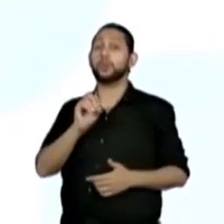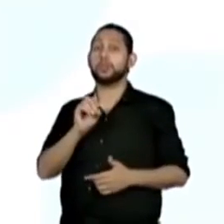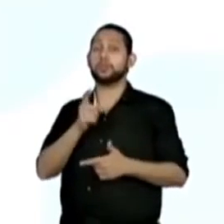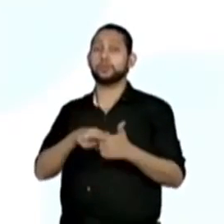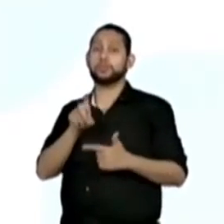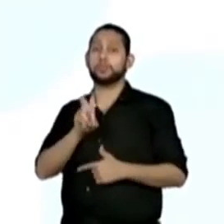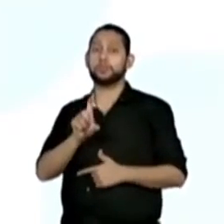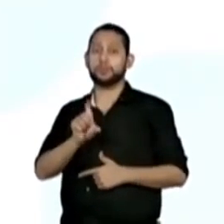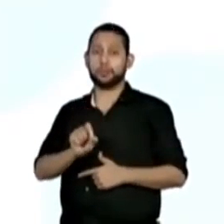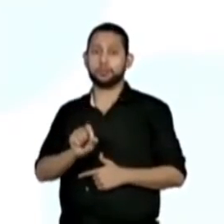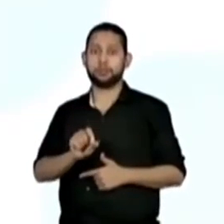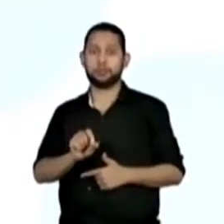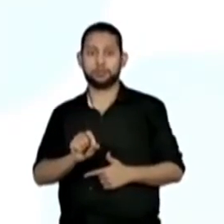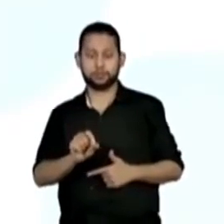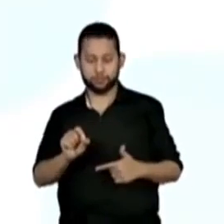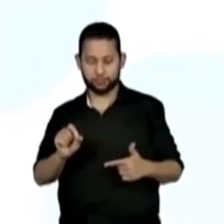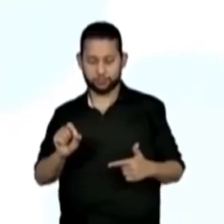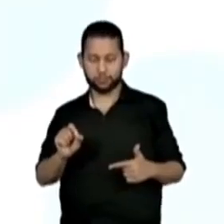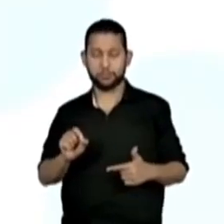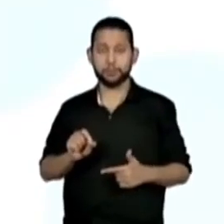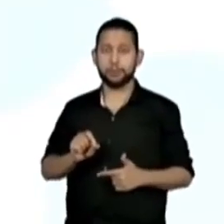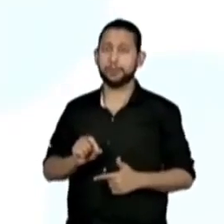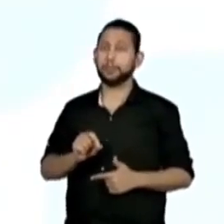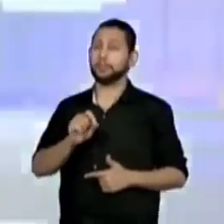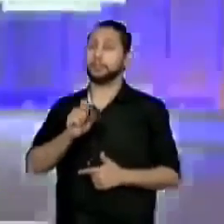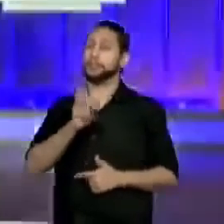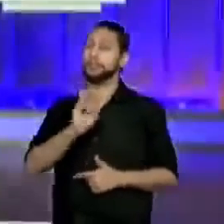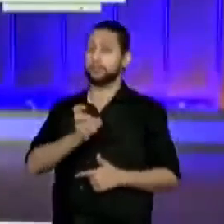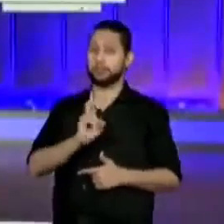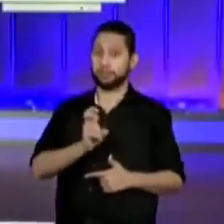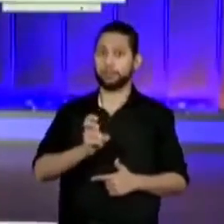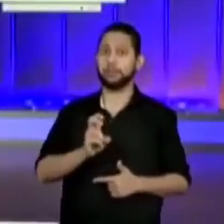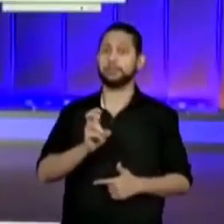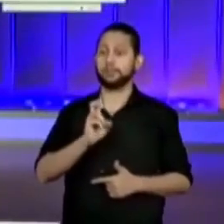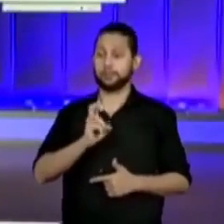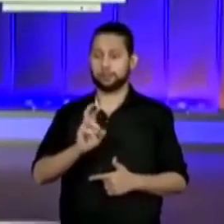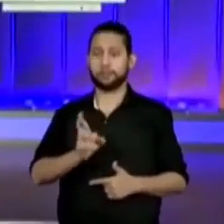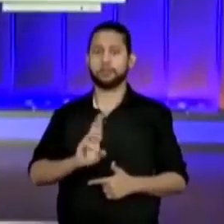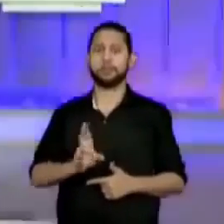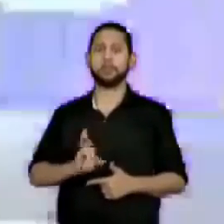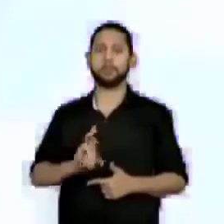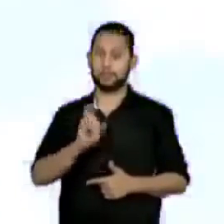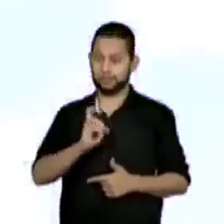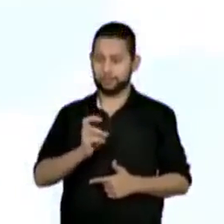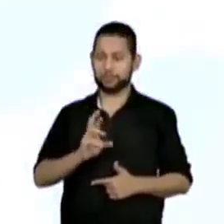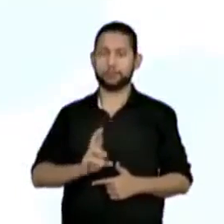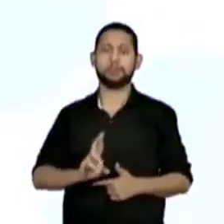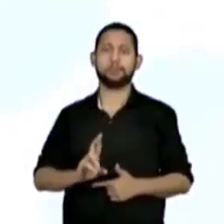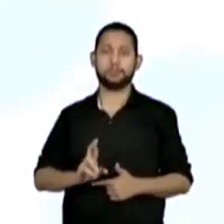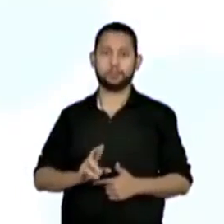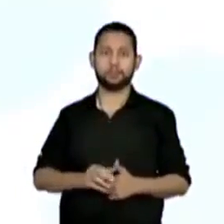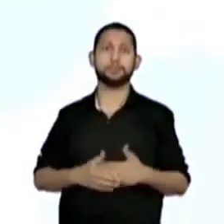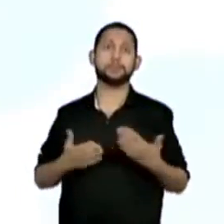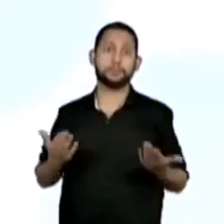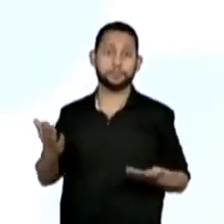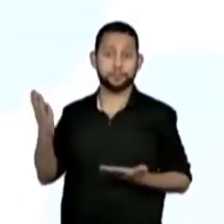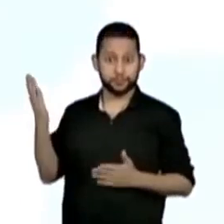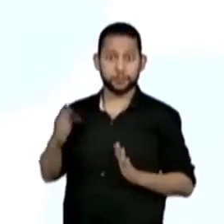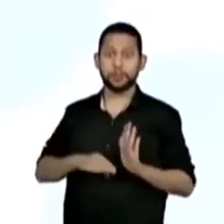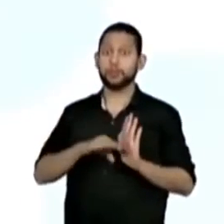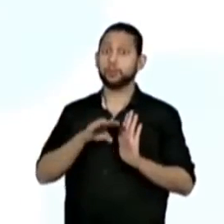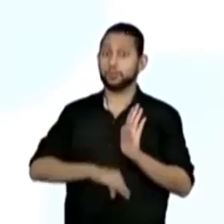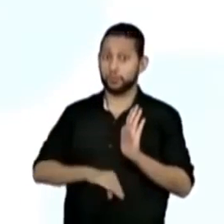por 10 R 5 então o valor do